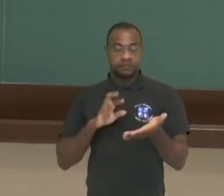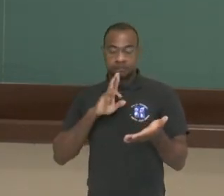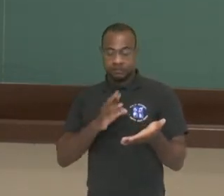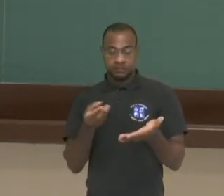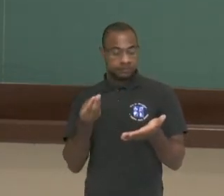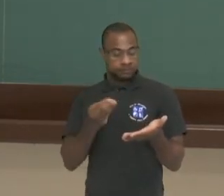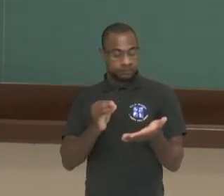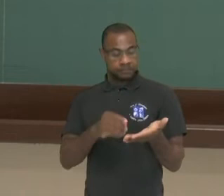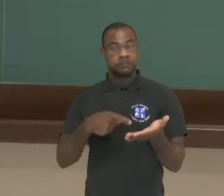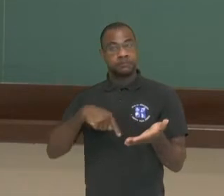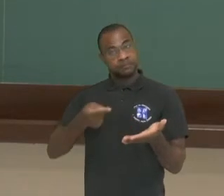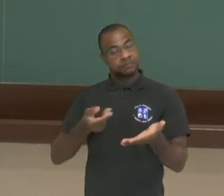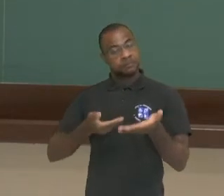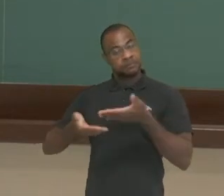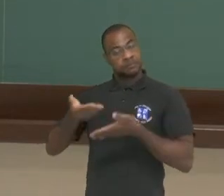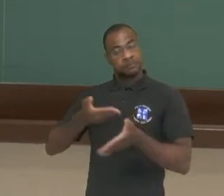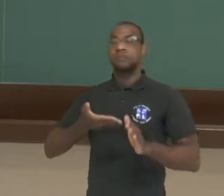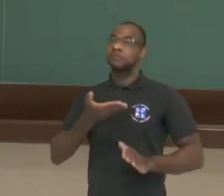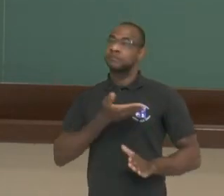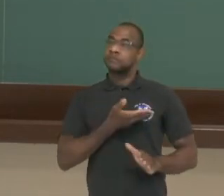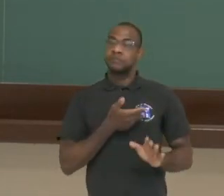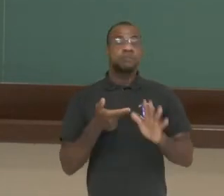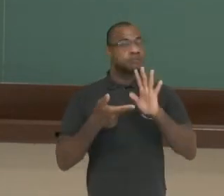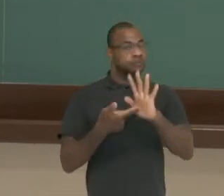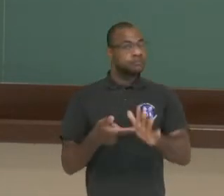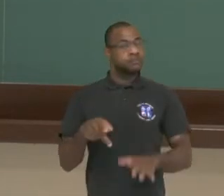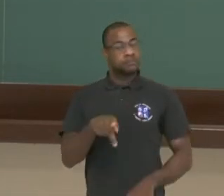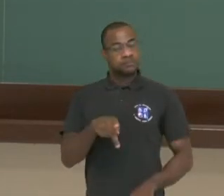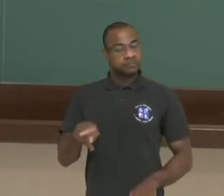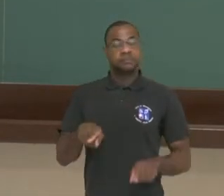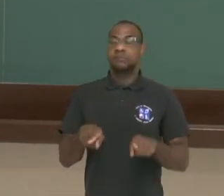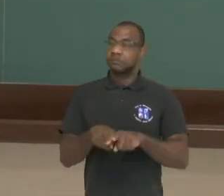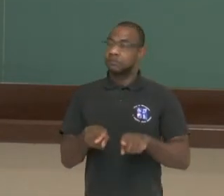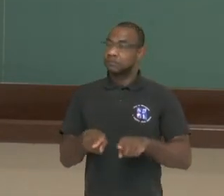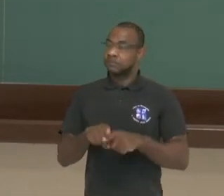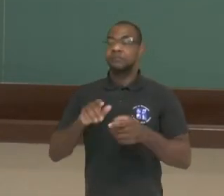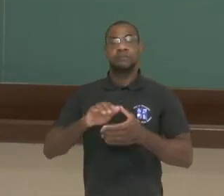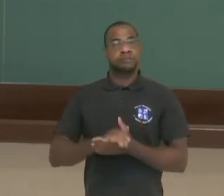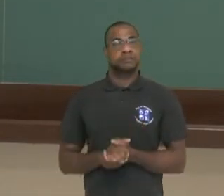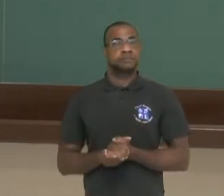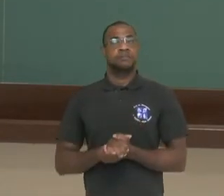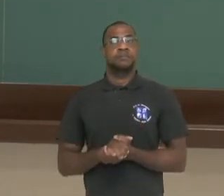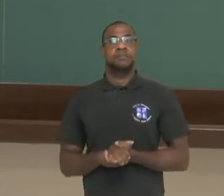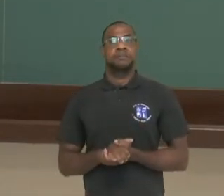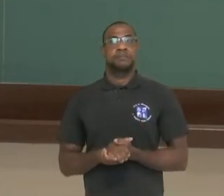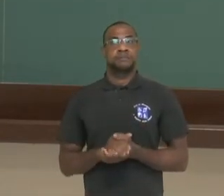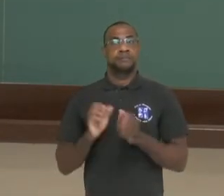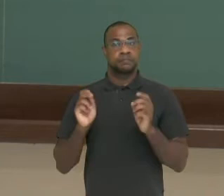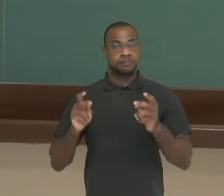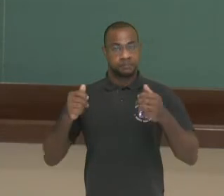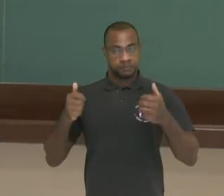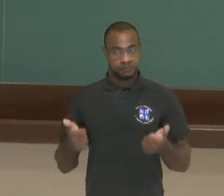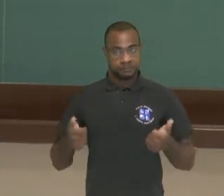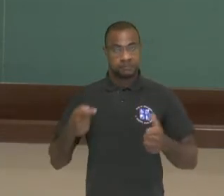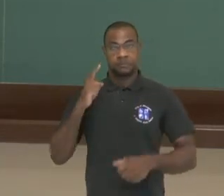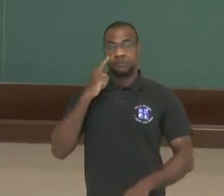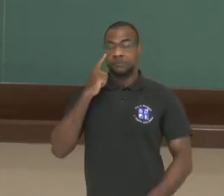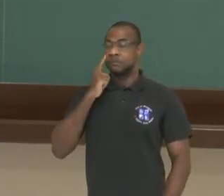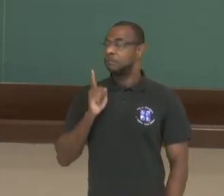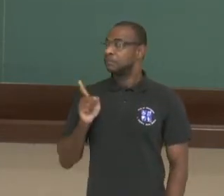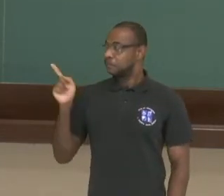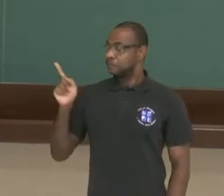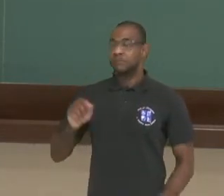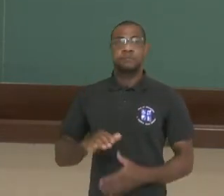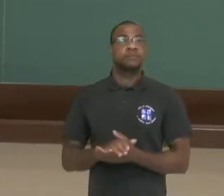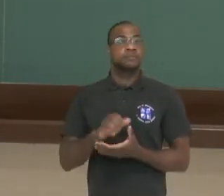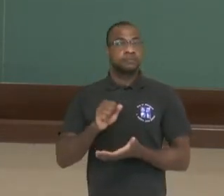compartilhe, socialize com os teus colegas e principalmente mostre para a tua professora, que ela vai ficar muito orgulhosa de você. Vem comigo, vamos ver